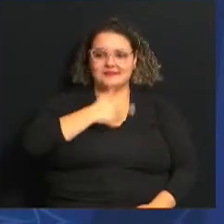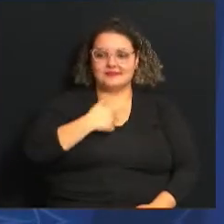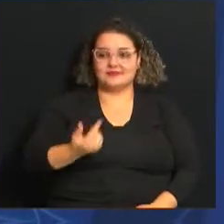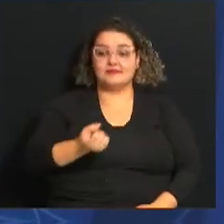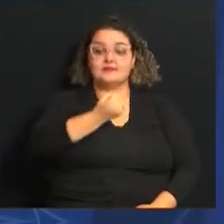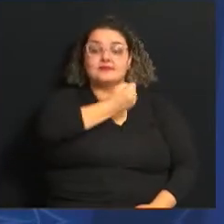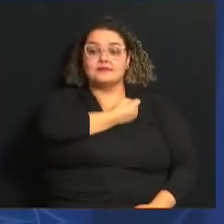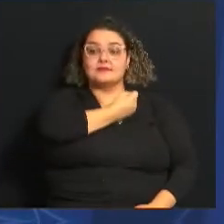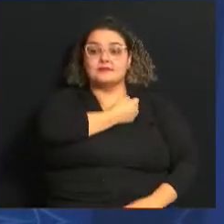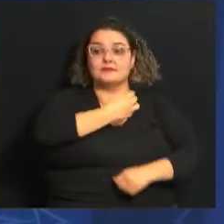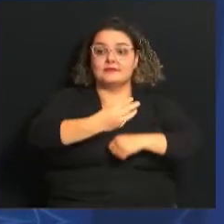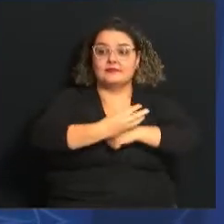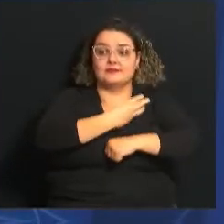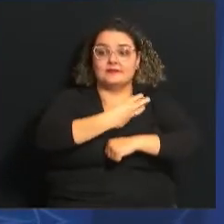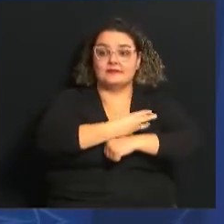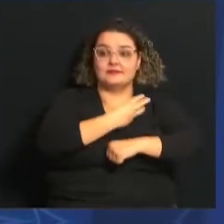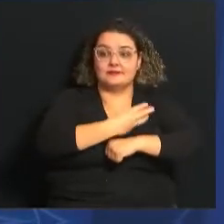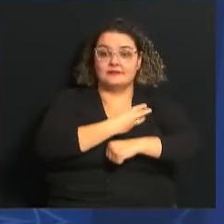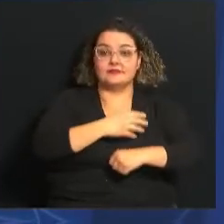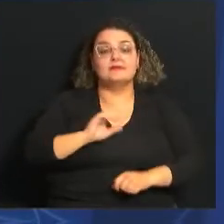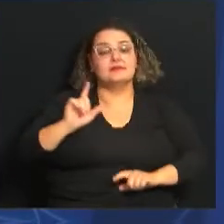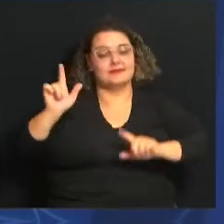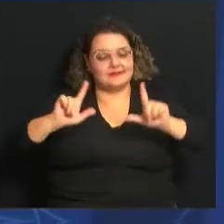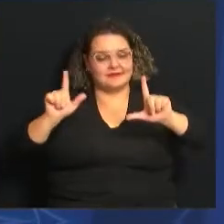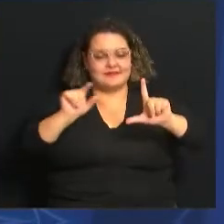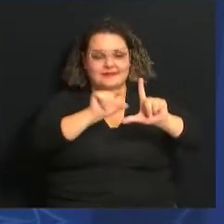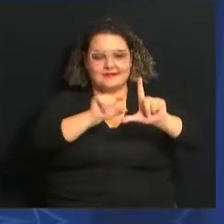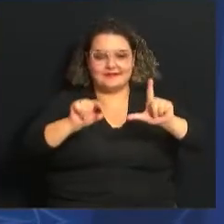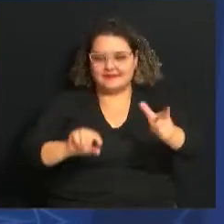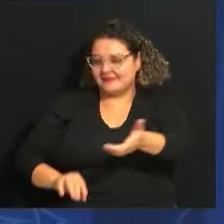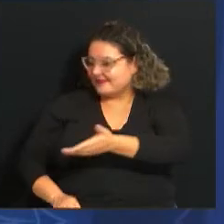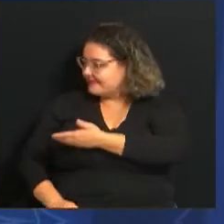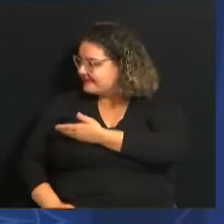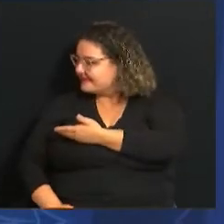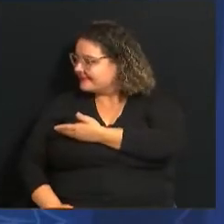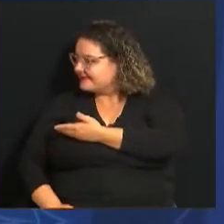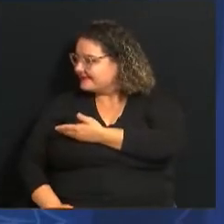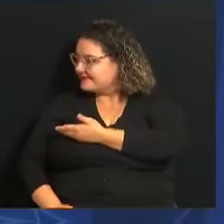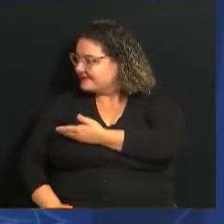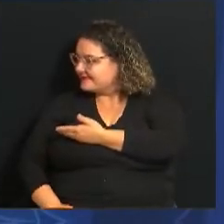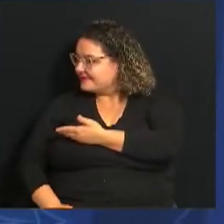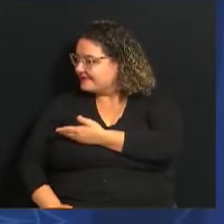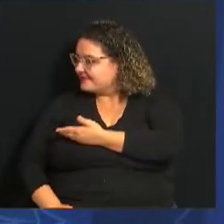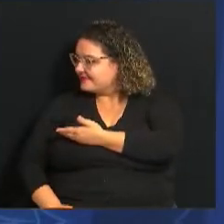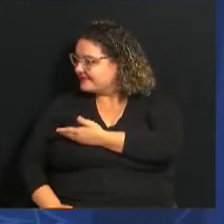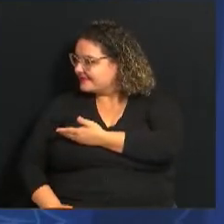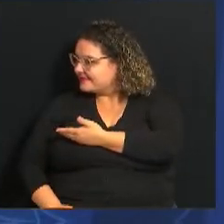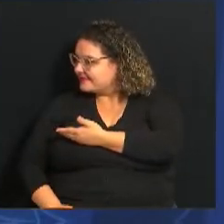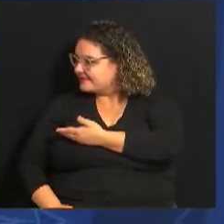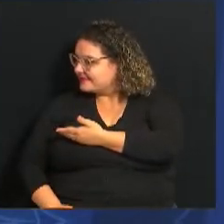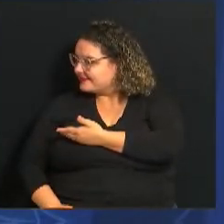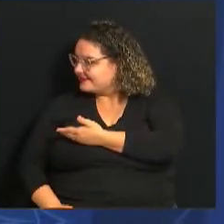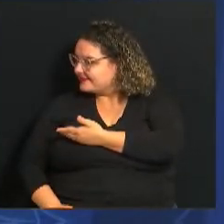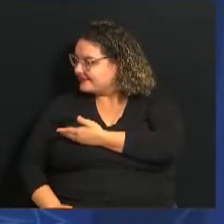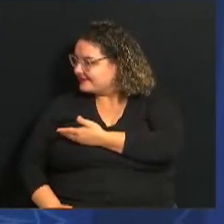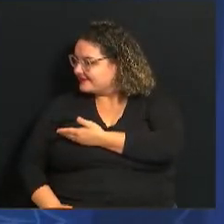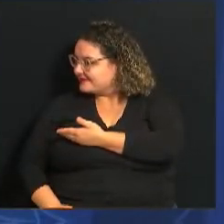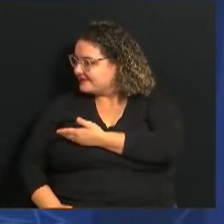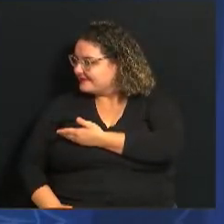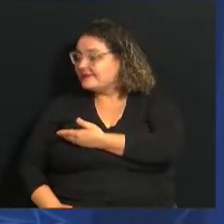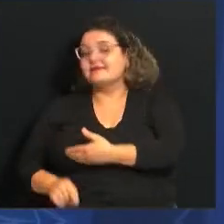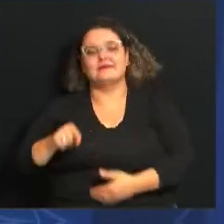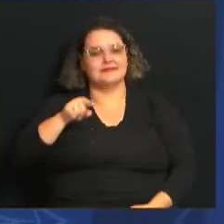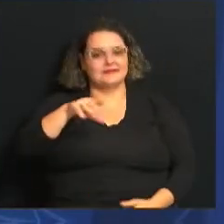o número do nosso WhatsApp, que já está aqui embaixo da sua tela. O número 19 é o nosso DDD, para você que é aqui da cidade